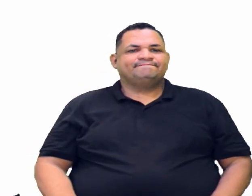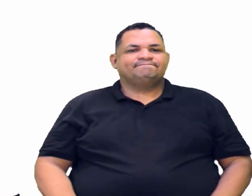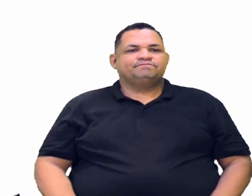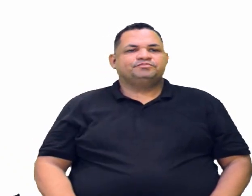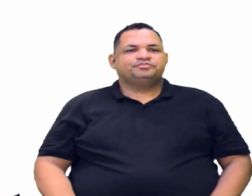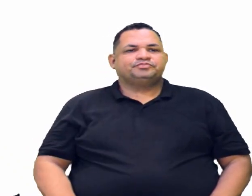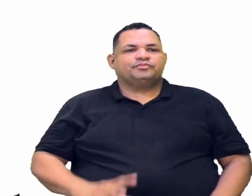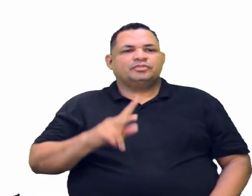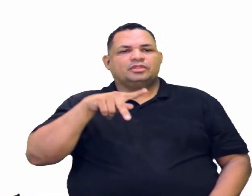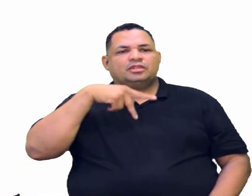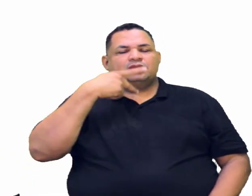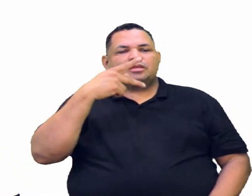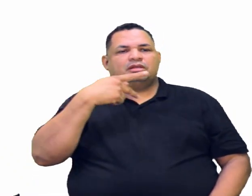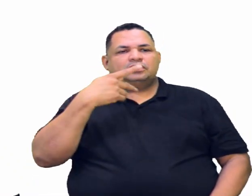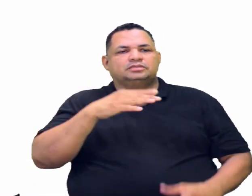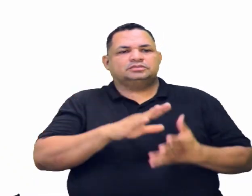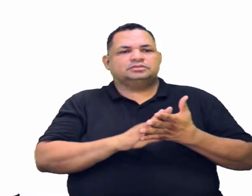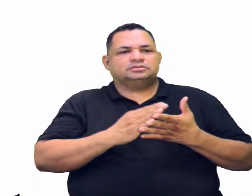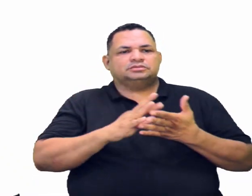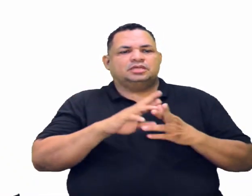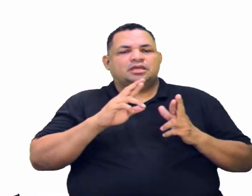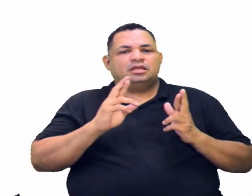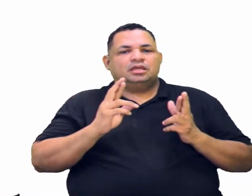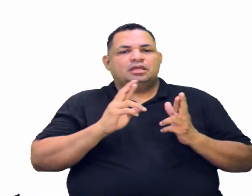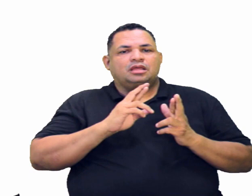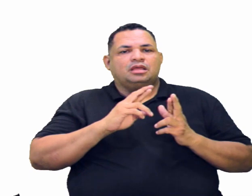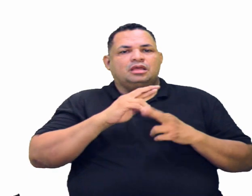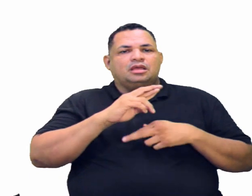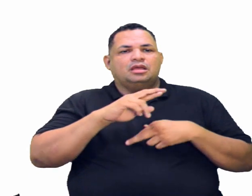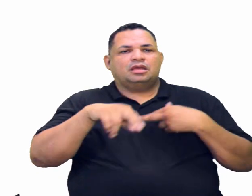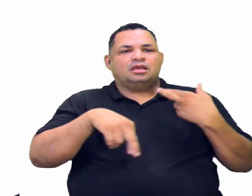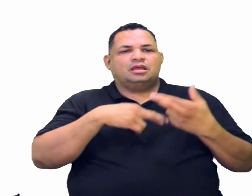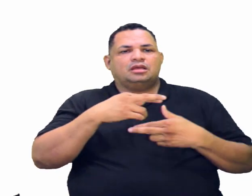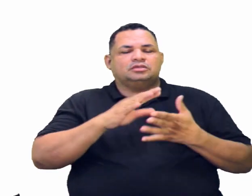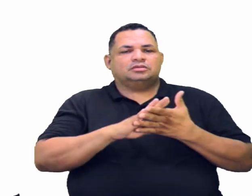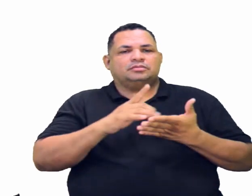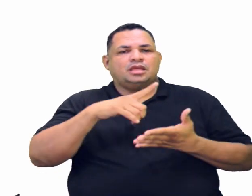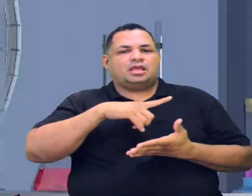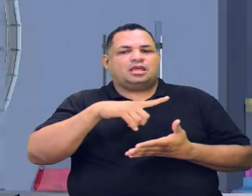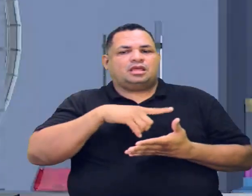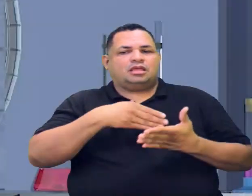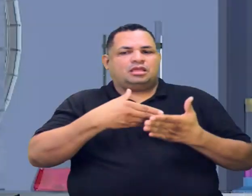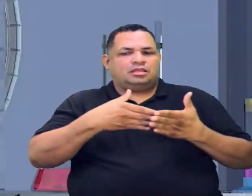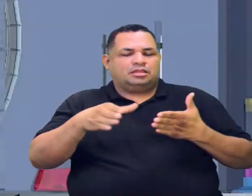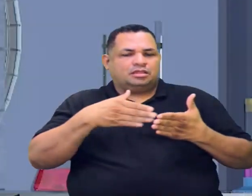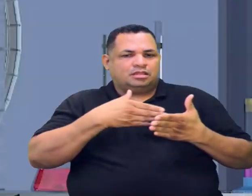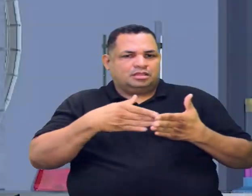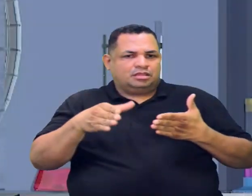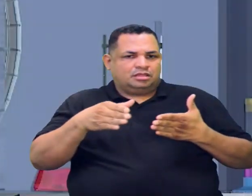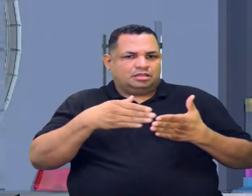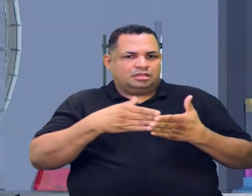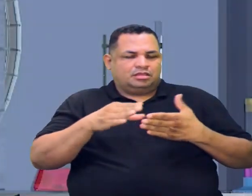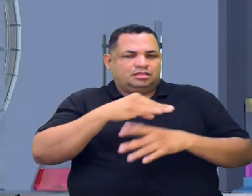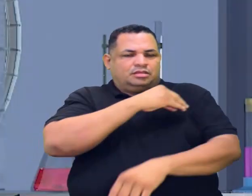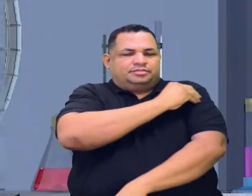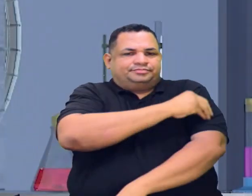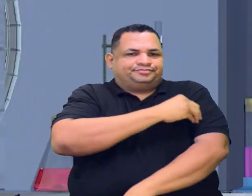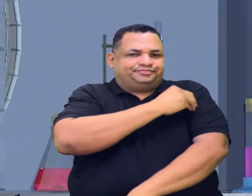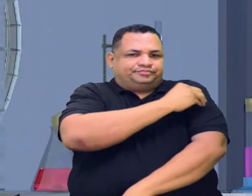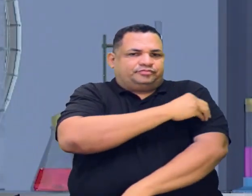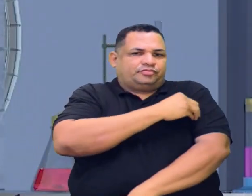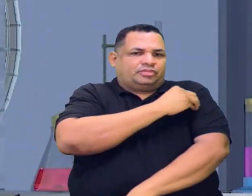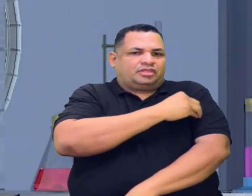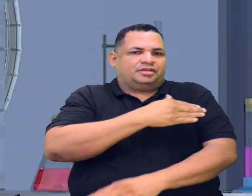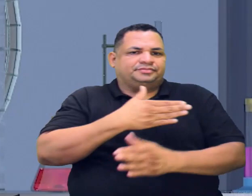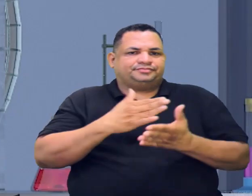as reações de obtenção de álcools. E como eu já tinha dito no início da aula, trata-se daquelas